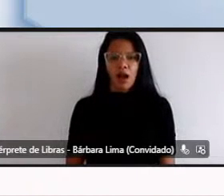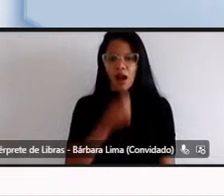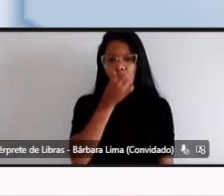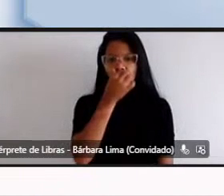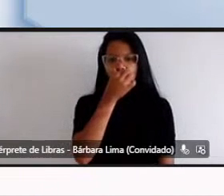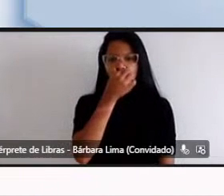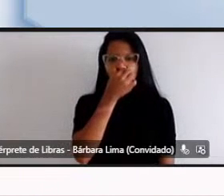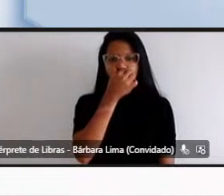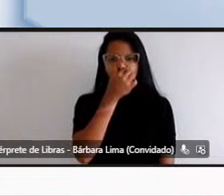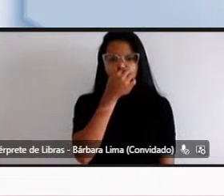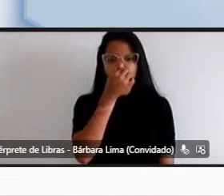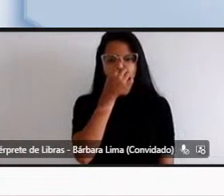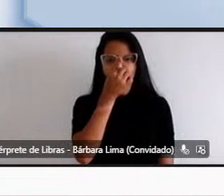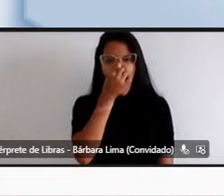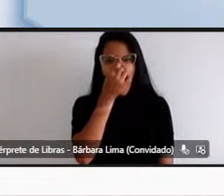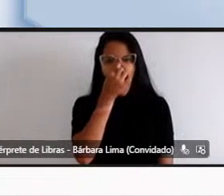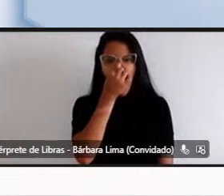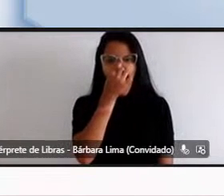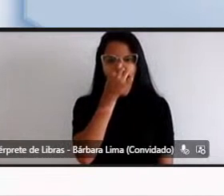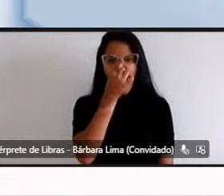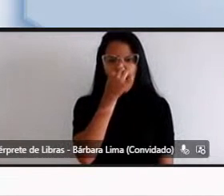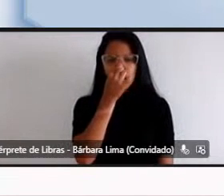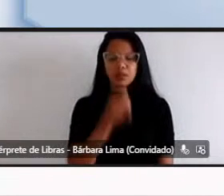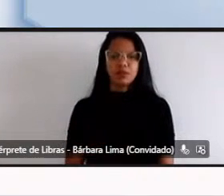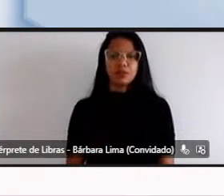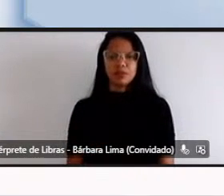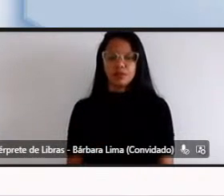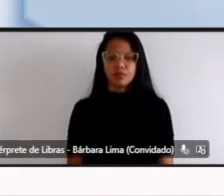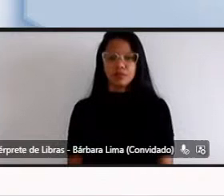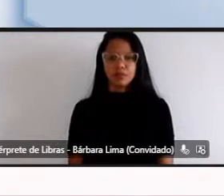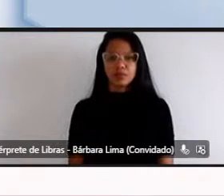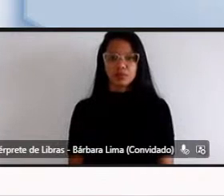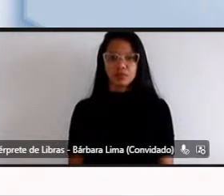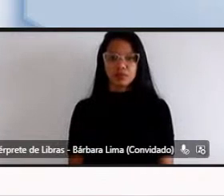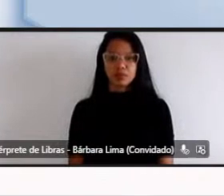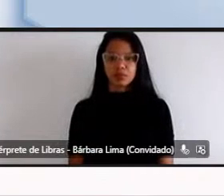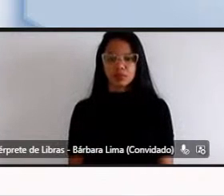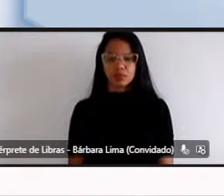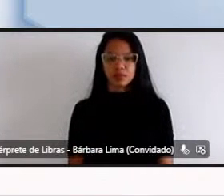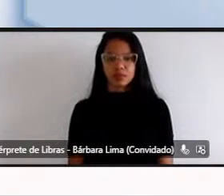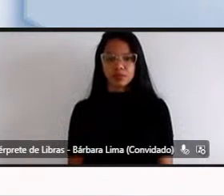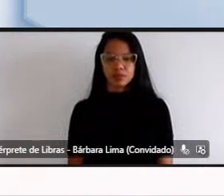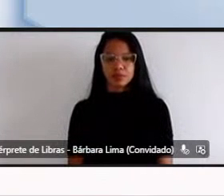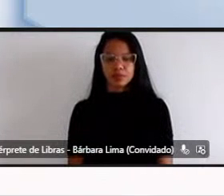Firstly, when a crime occurs, restorative justice asks the